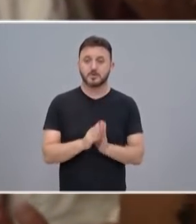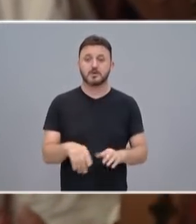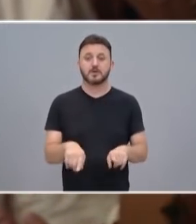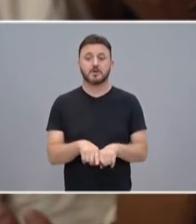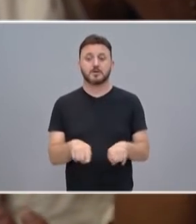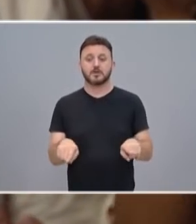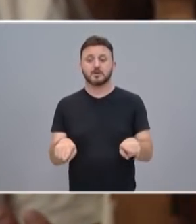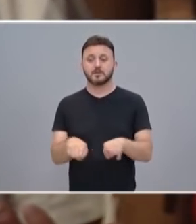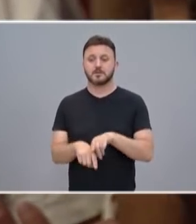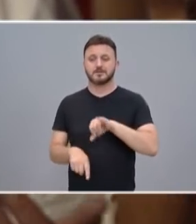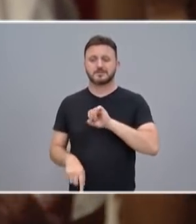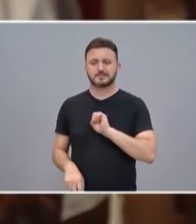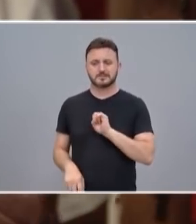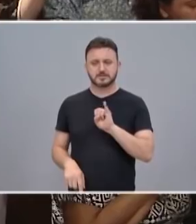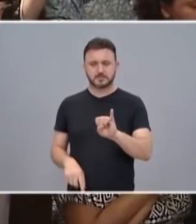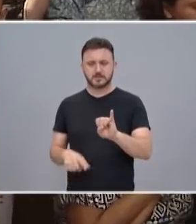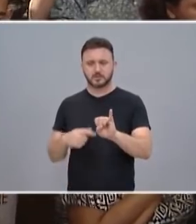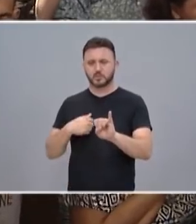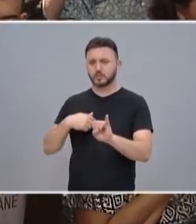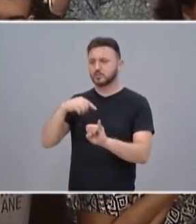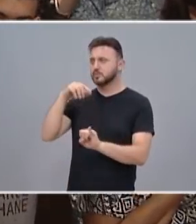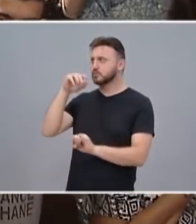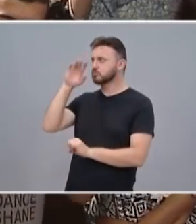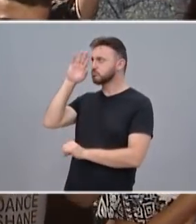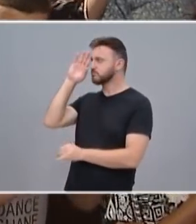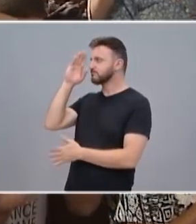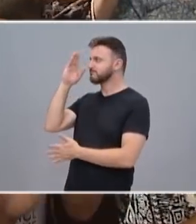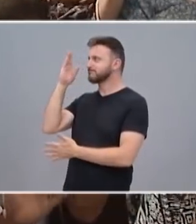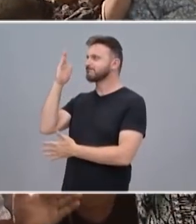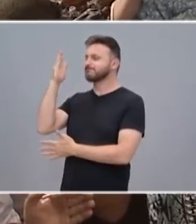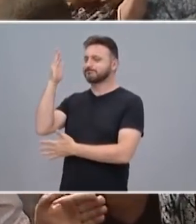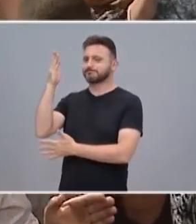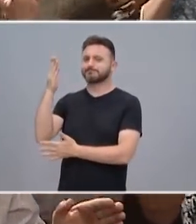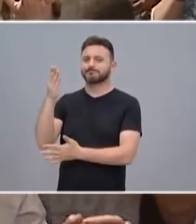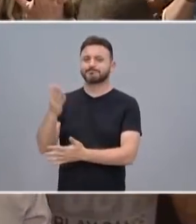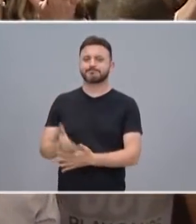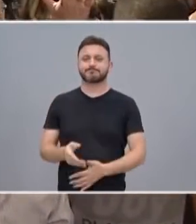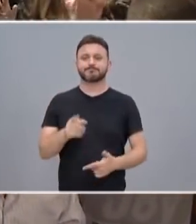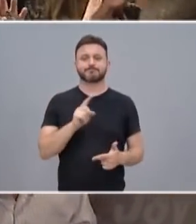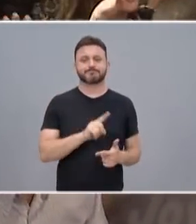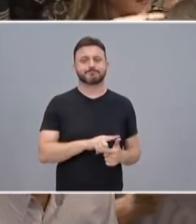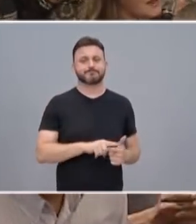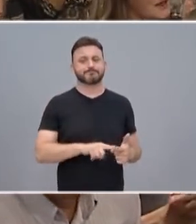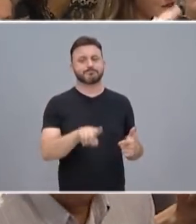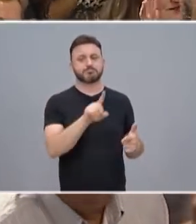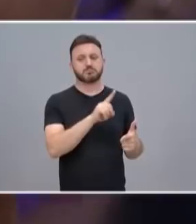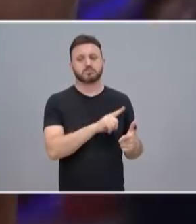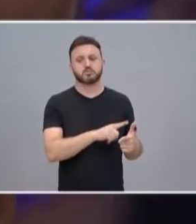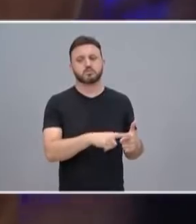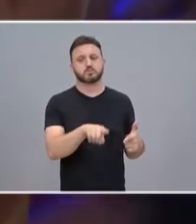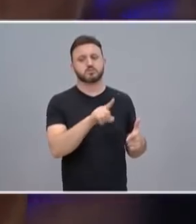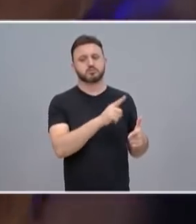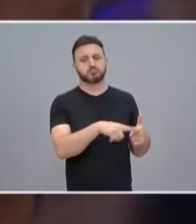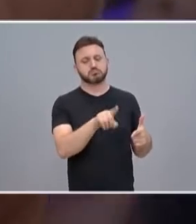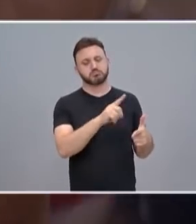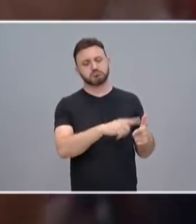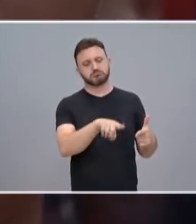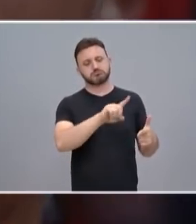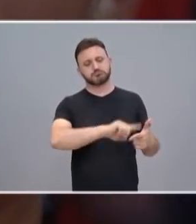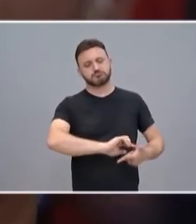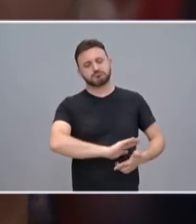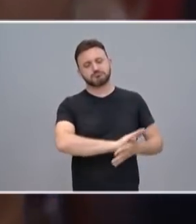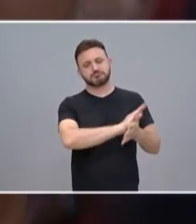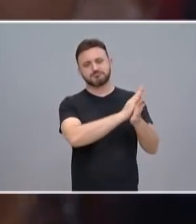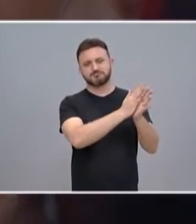clamar, eu sei que se eu acreditar, as muralhas vão cair. Pode